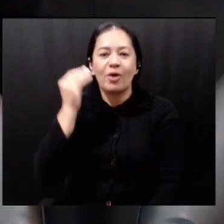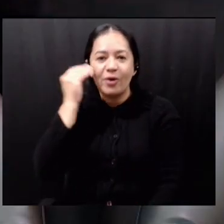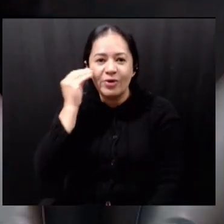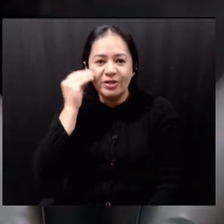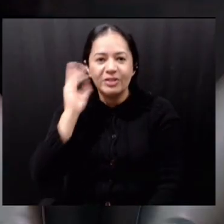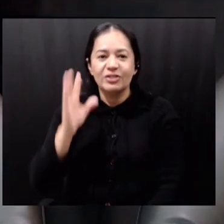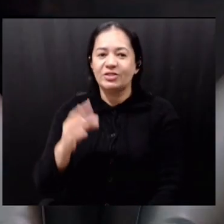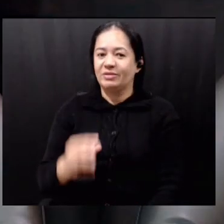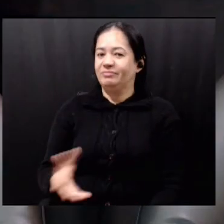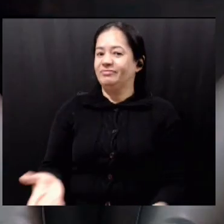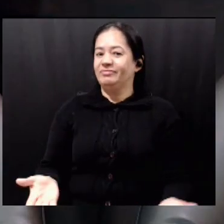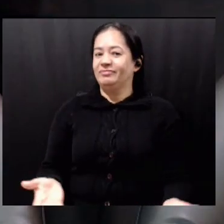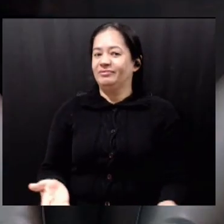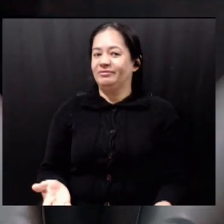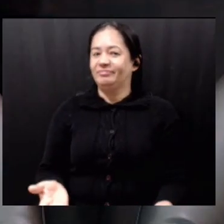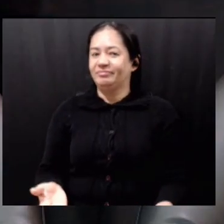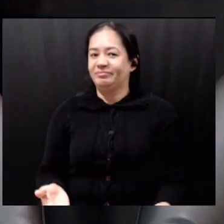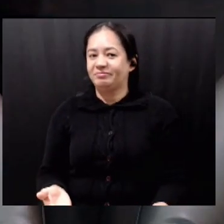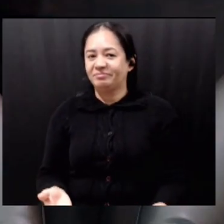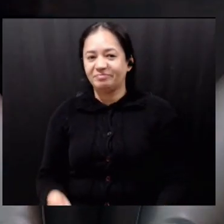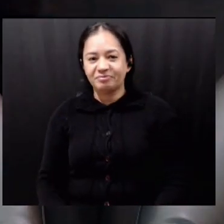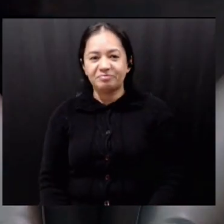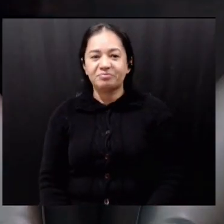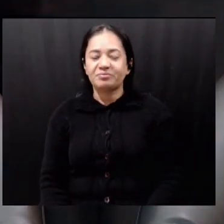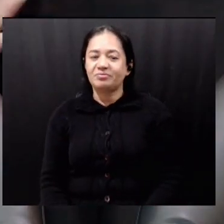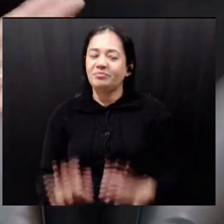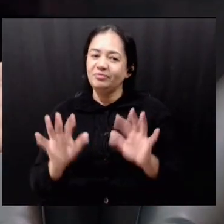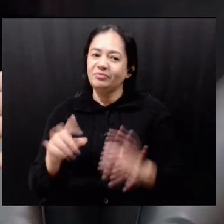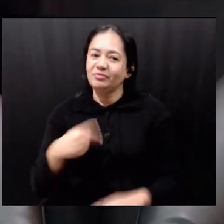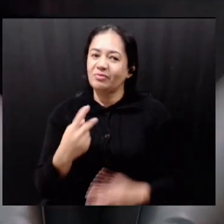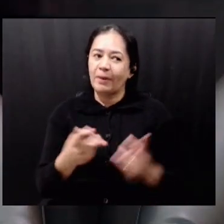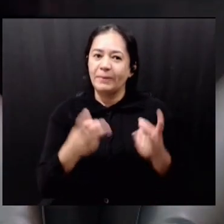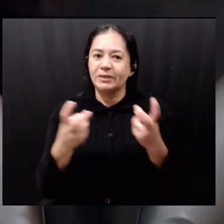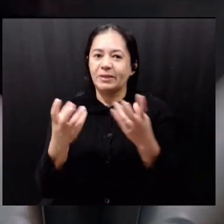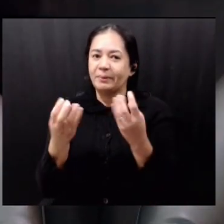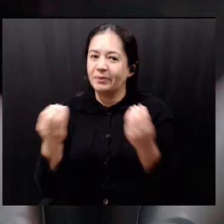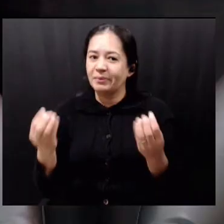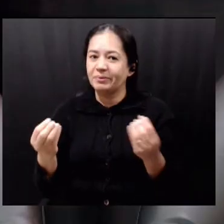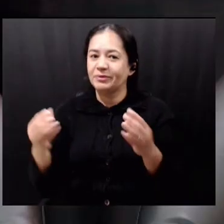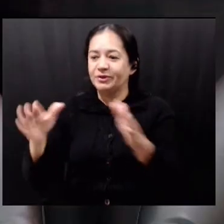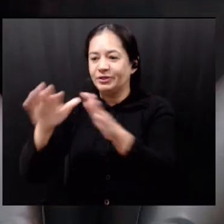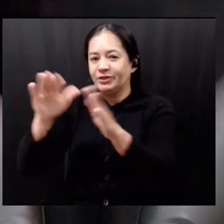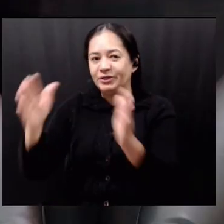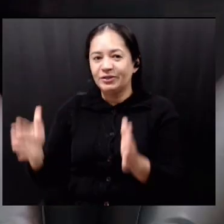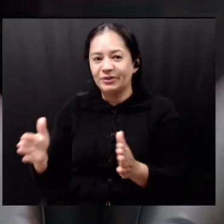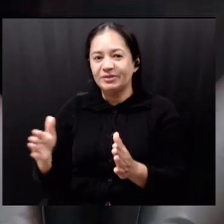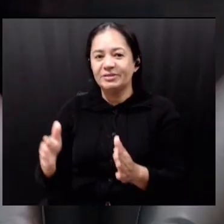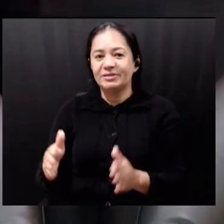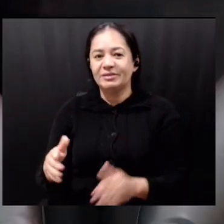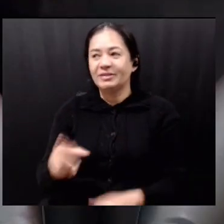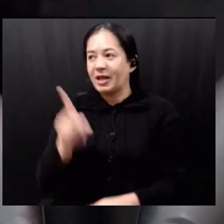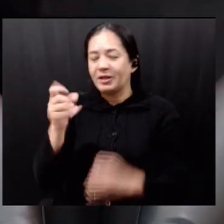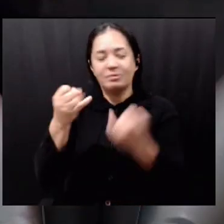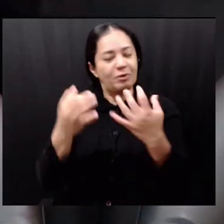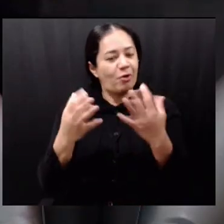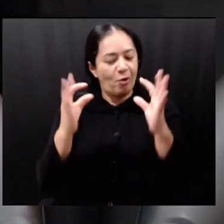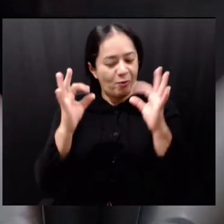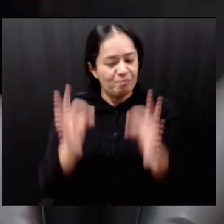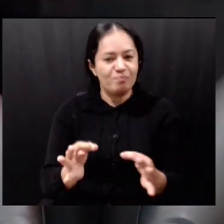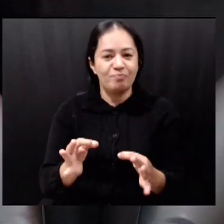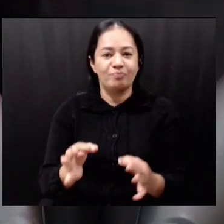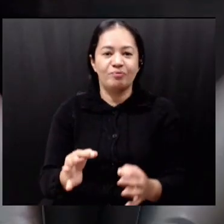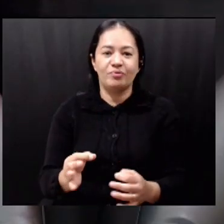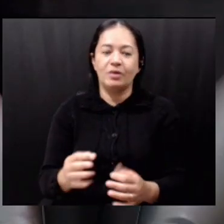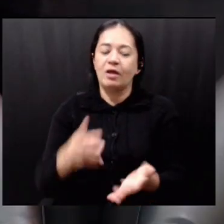Então, isso a gente vê muito no consultório, a Bruna pontuou muito bem. Porque é muito real. A criança,